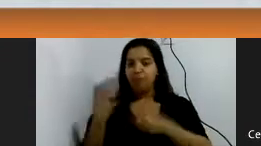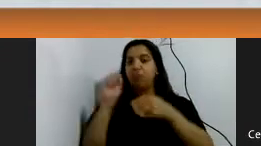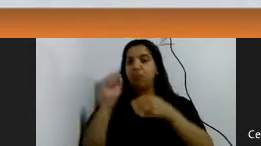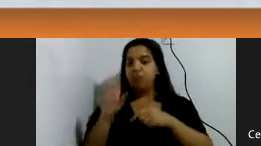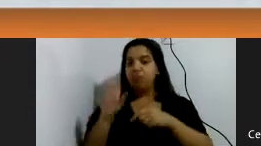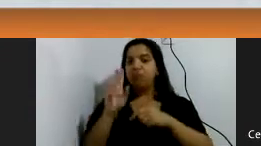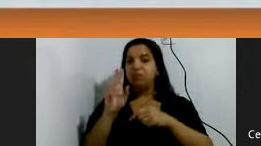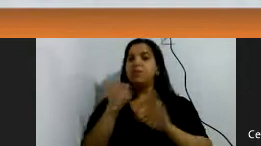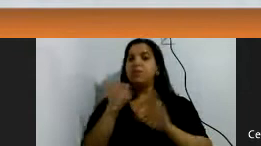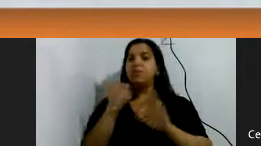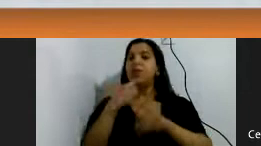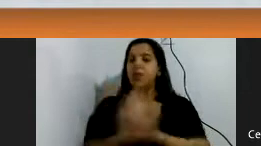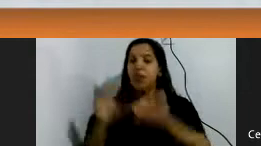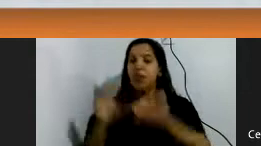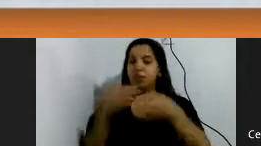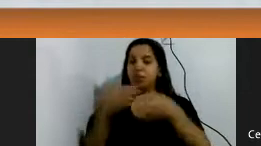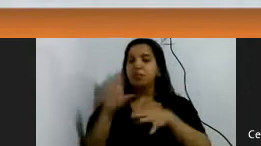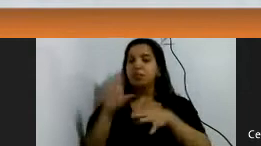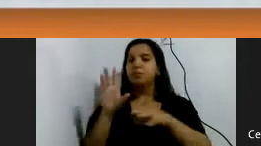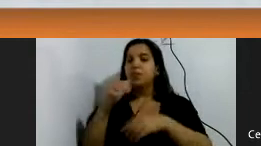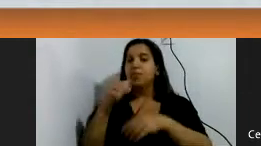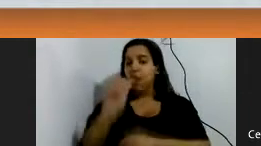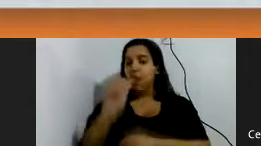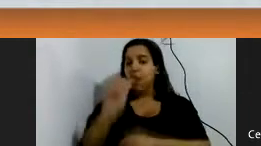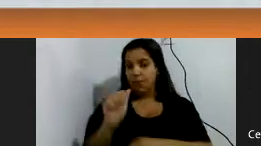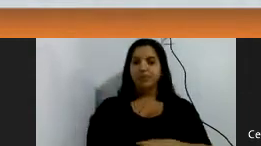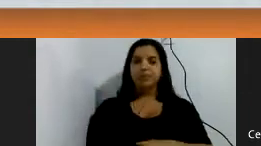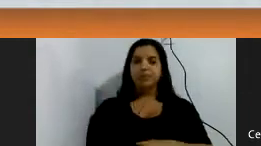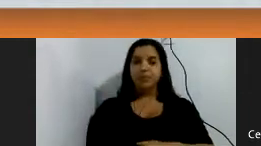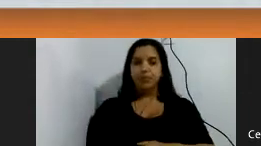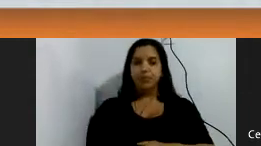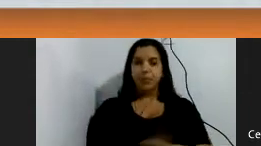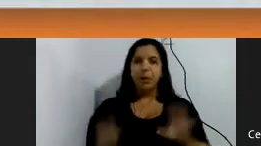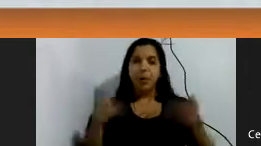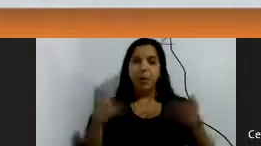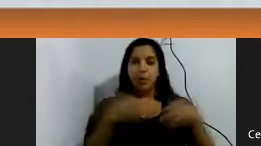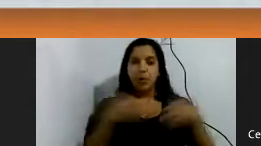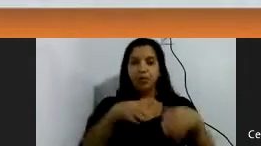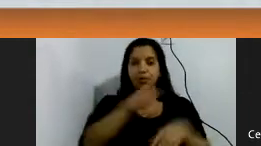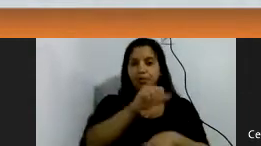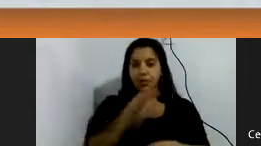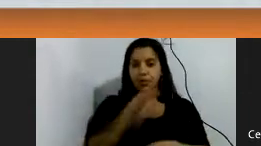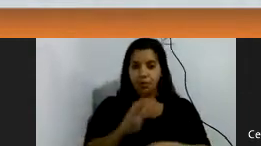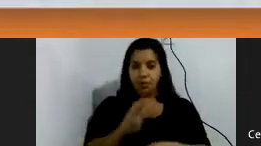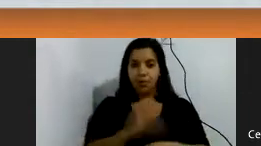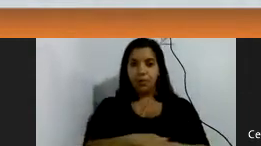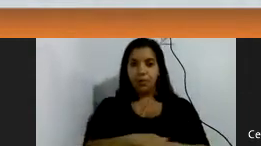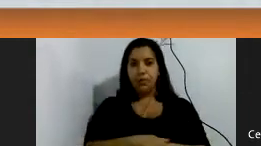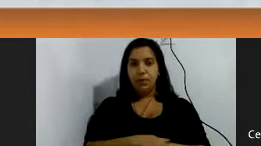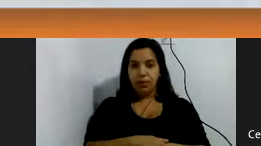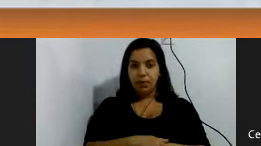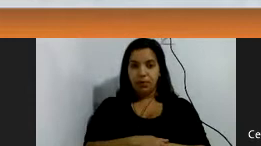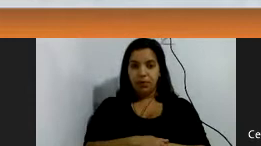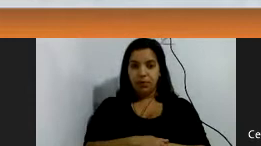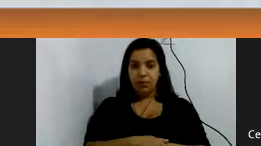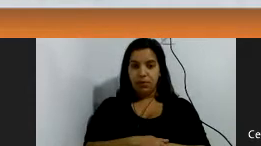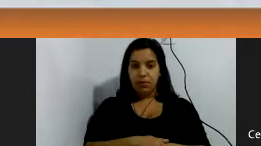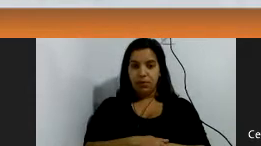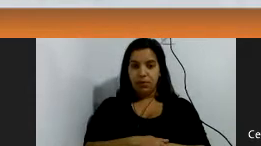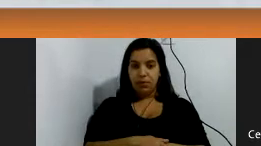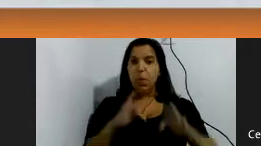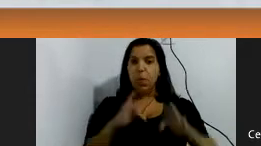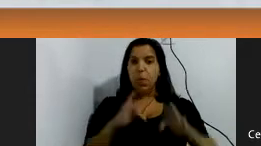vai aglutinar é a hemácia A. No grupo AB, a gente tem aglutinação de todos os